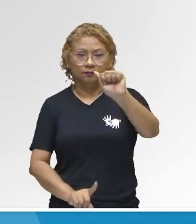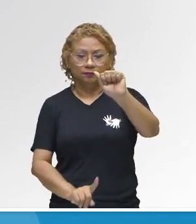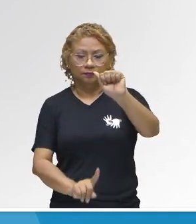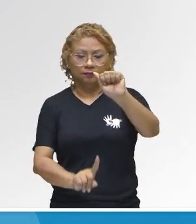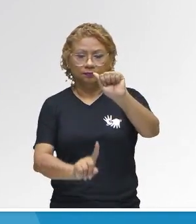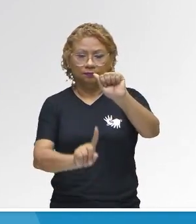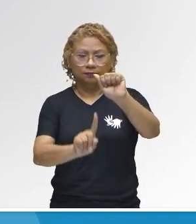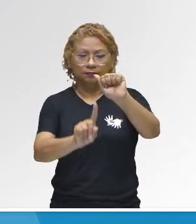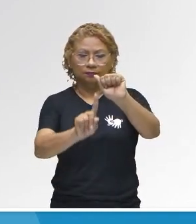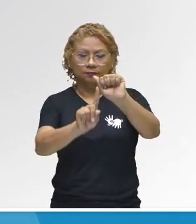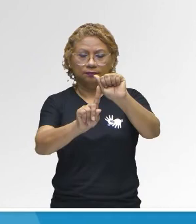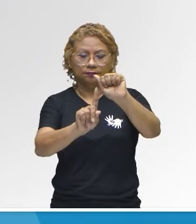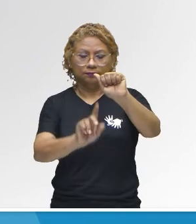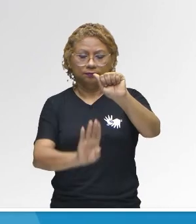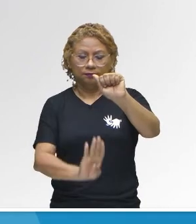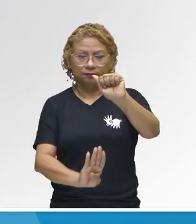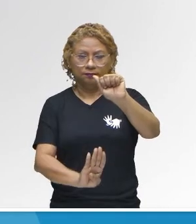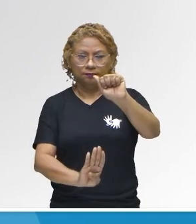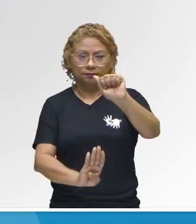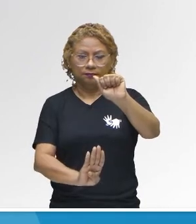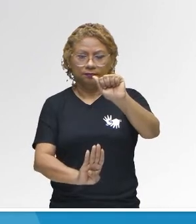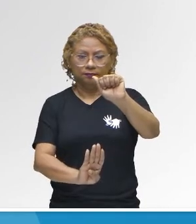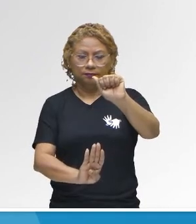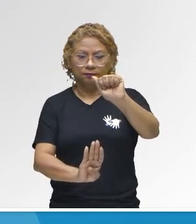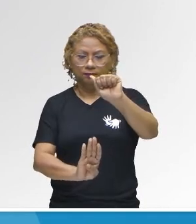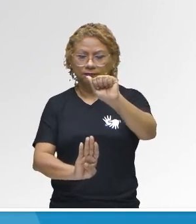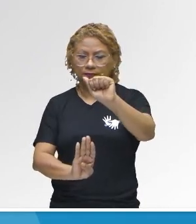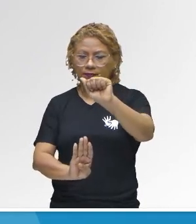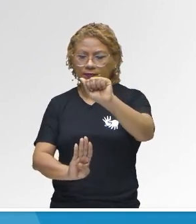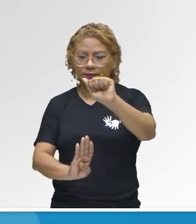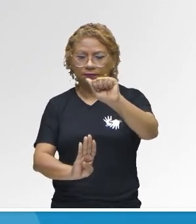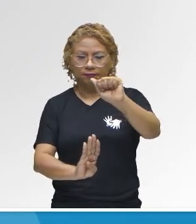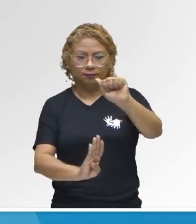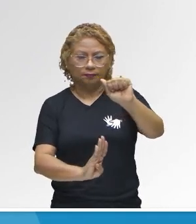ele está perpendicular ao meu plano.